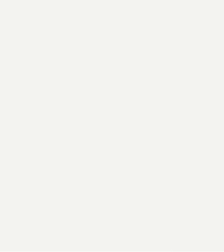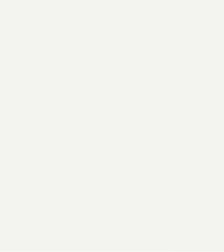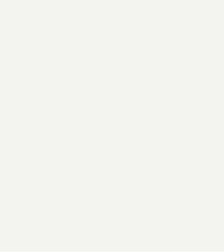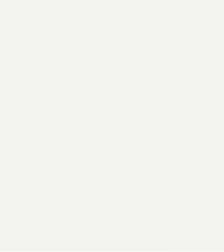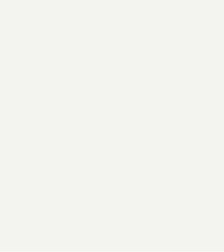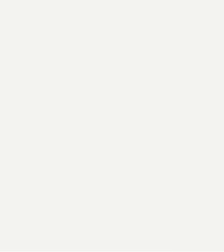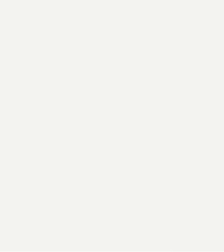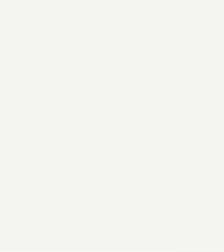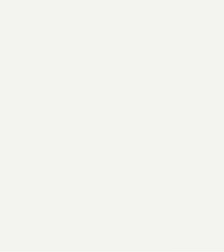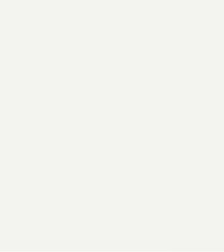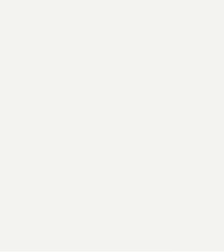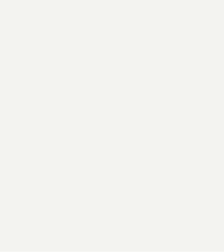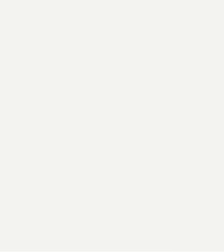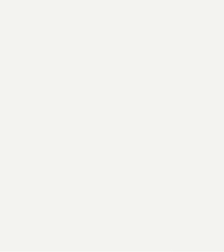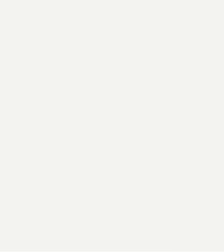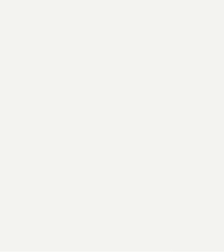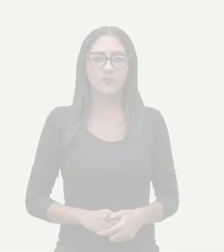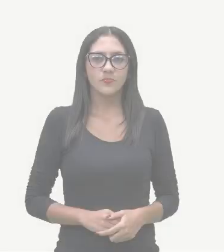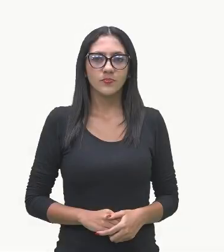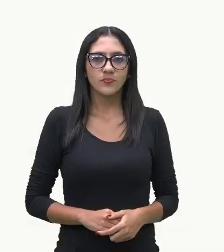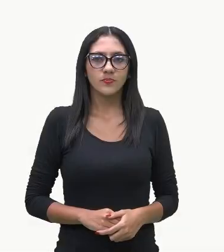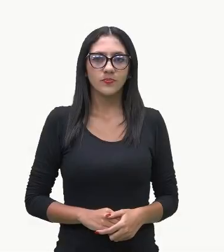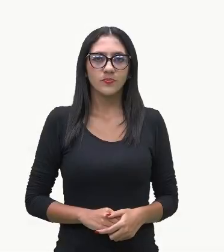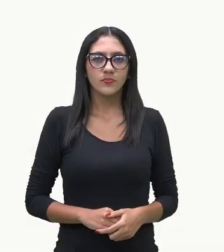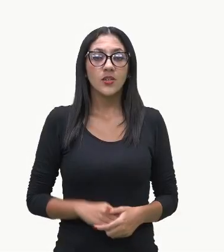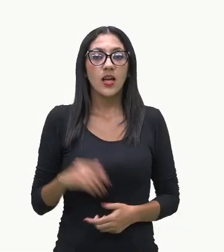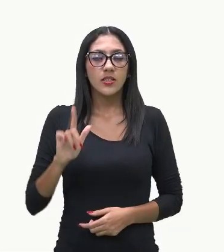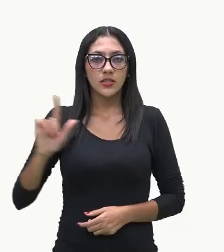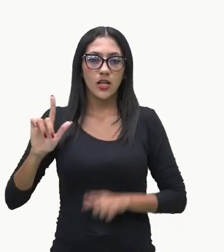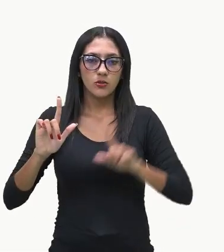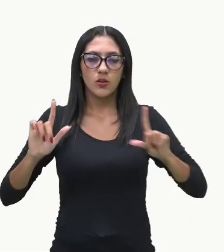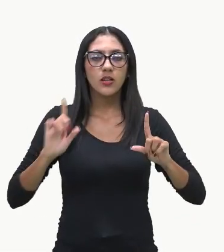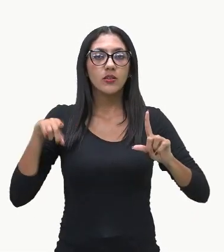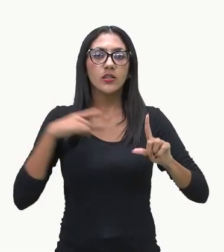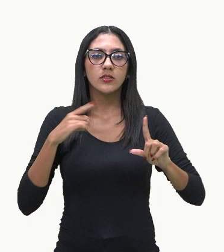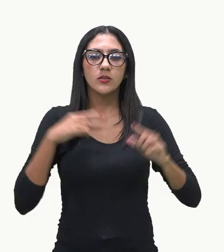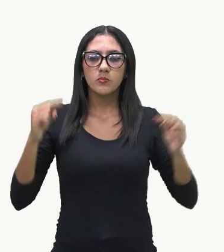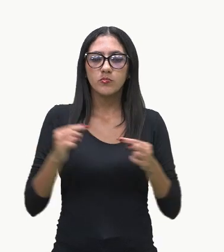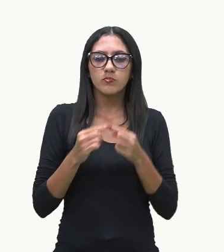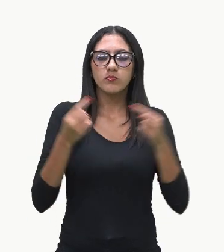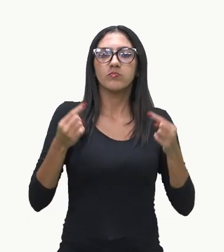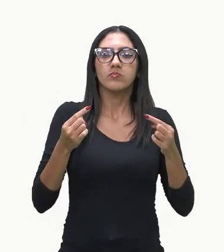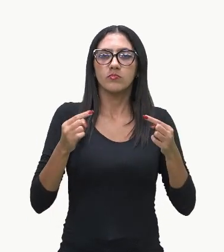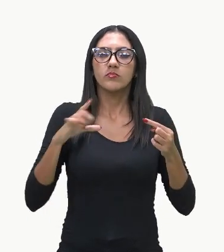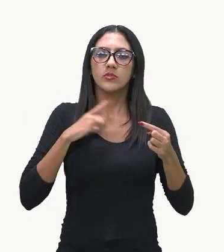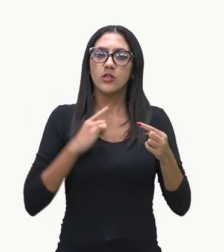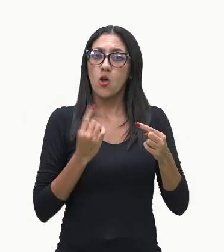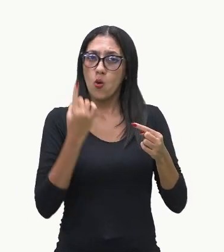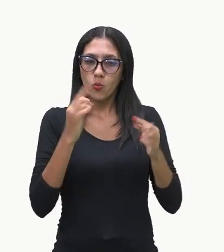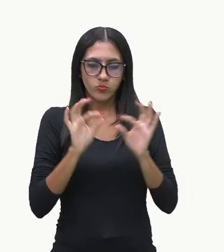Vai sim. Os lados adjacentes são aqueles lados que só vão ter um ponto em comum. Quer ver